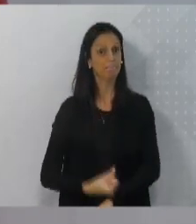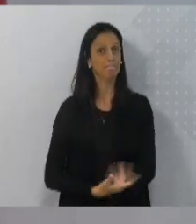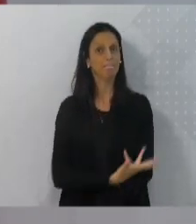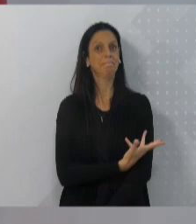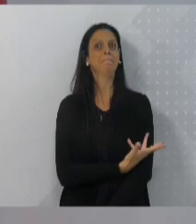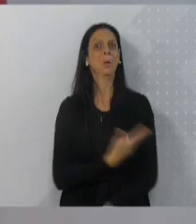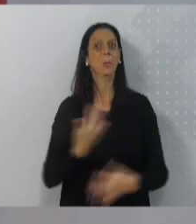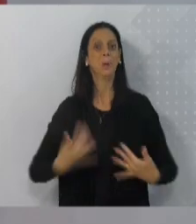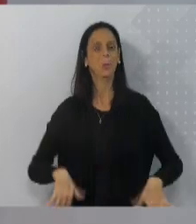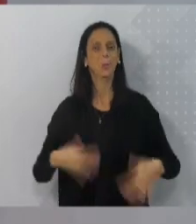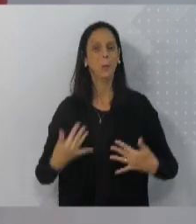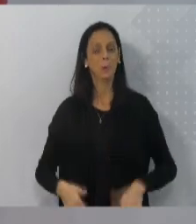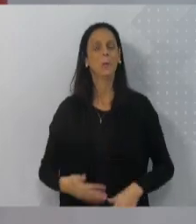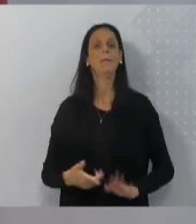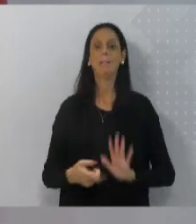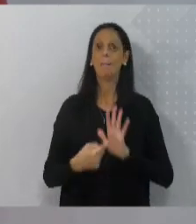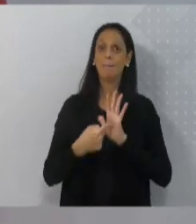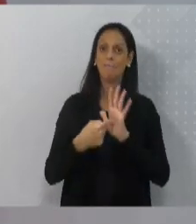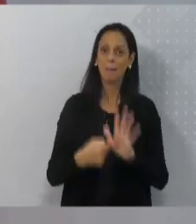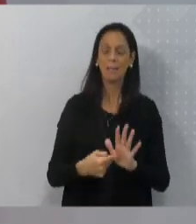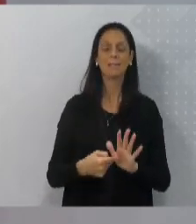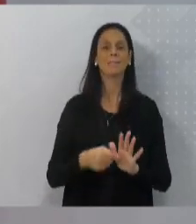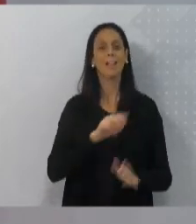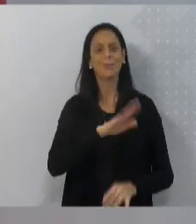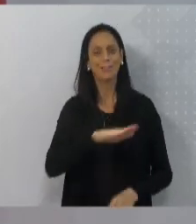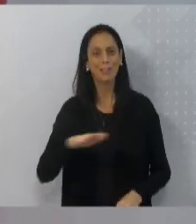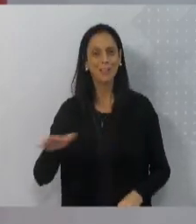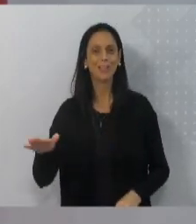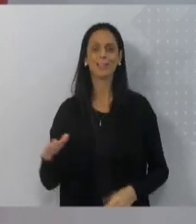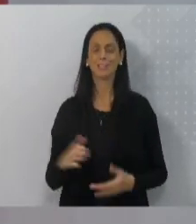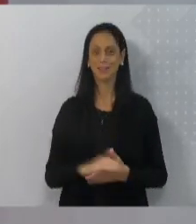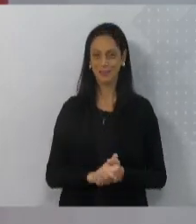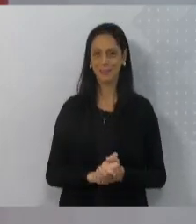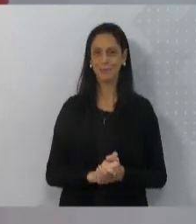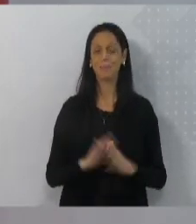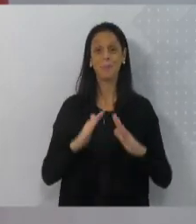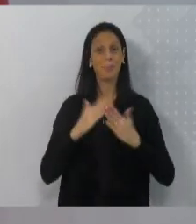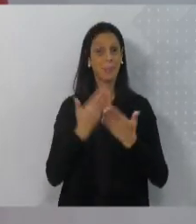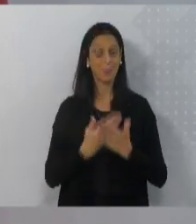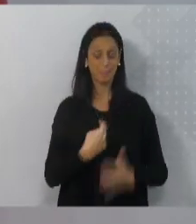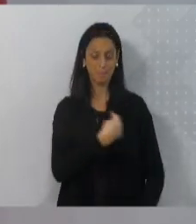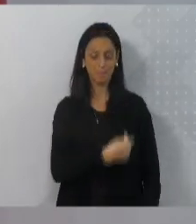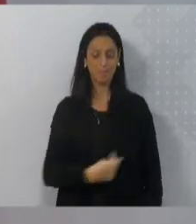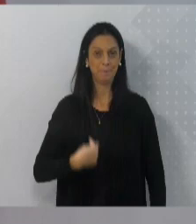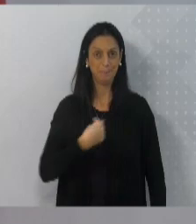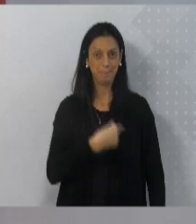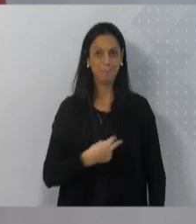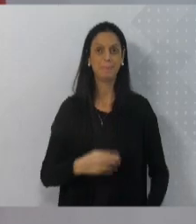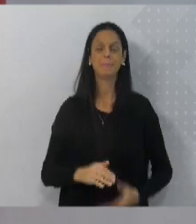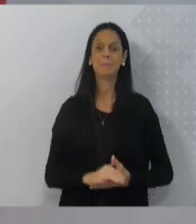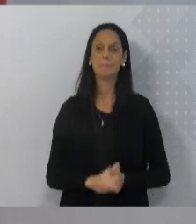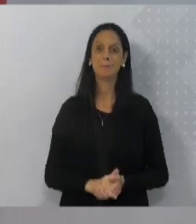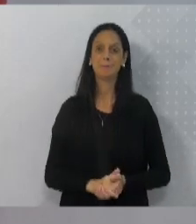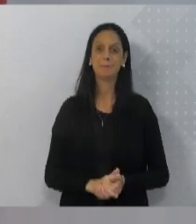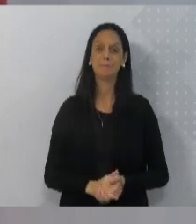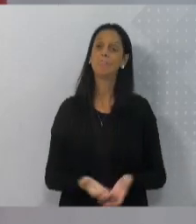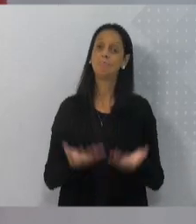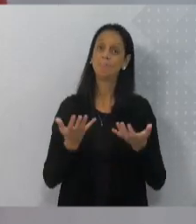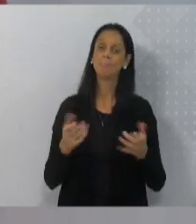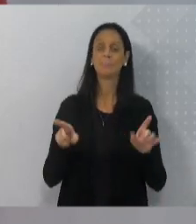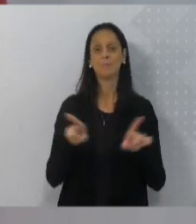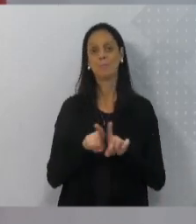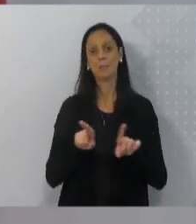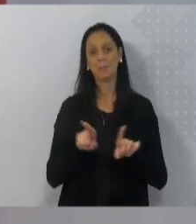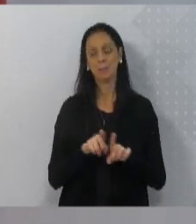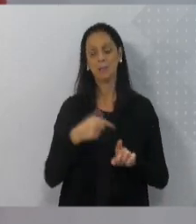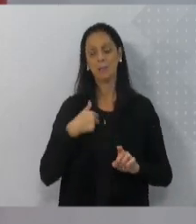com as apresentações das crianças do Colégio Pedro II. Então, eu quero aqui também agora, em nome da